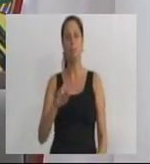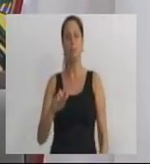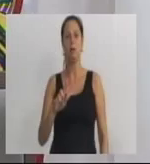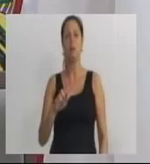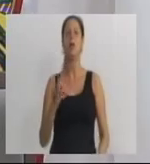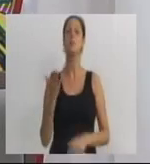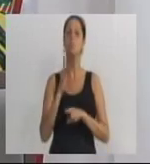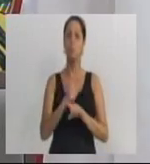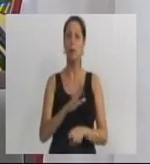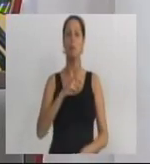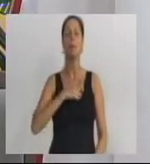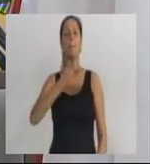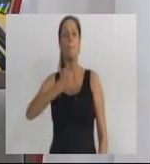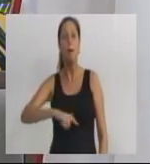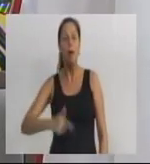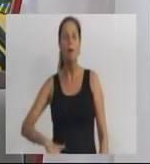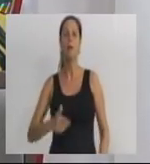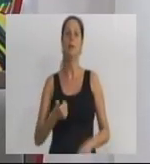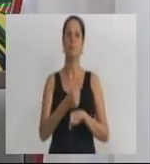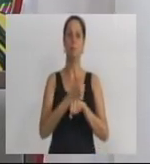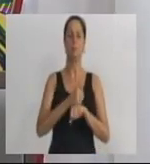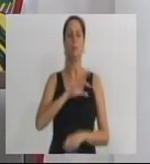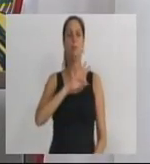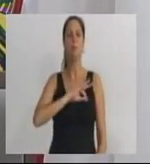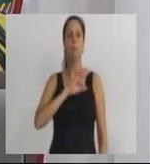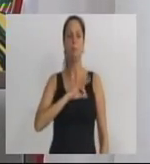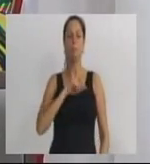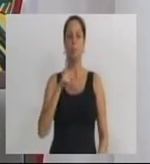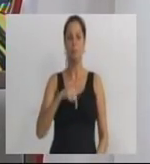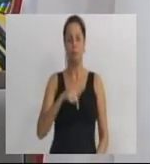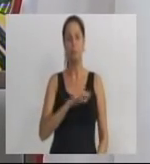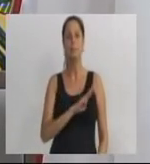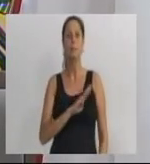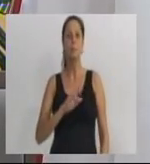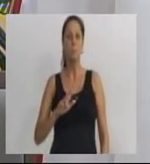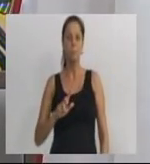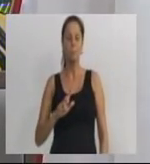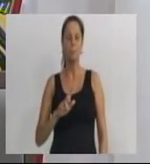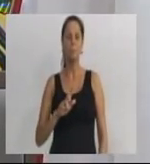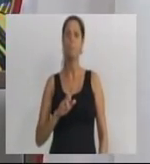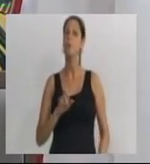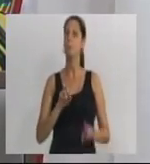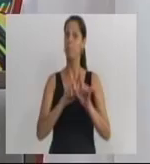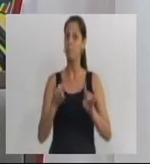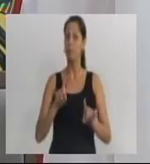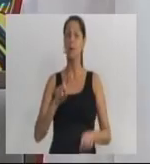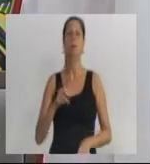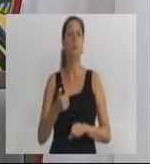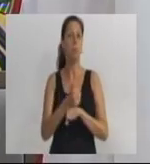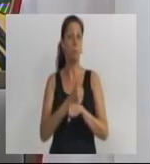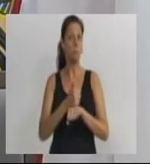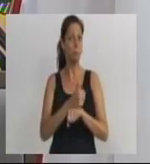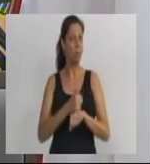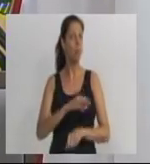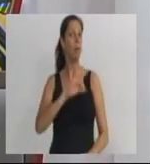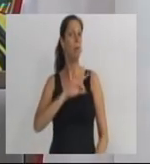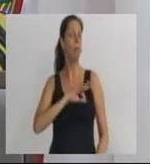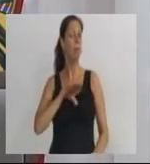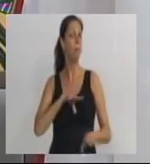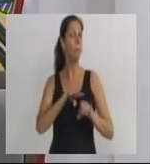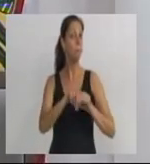policiais militares para o nosso município, para a nossa região. Policiais formados, que com certeza